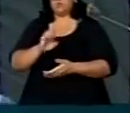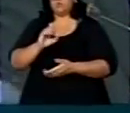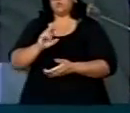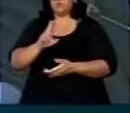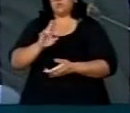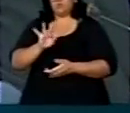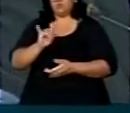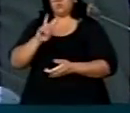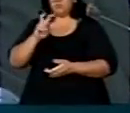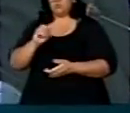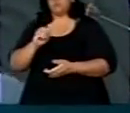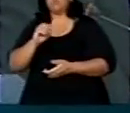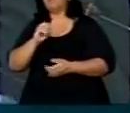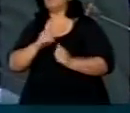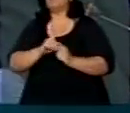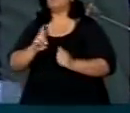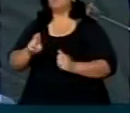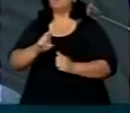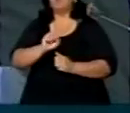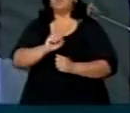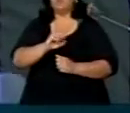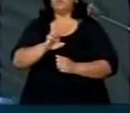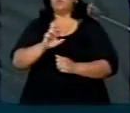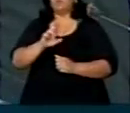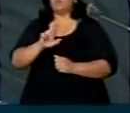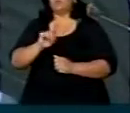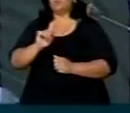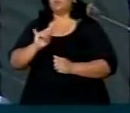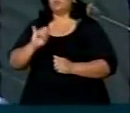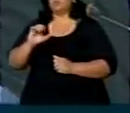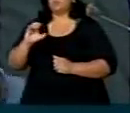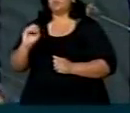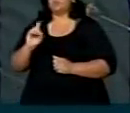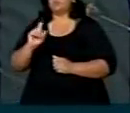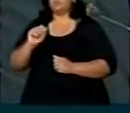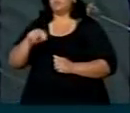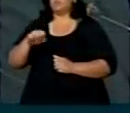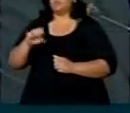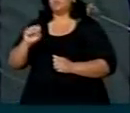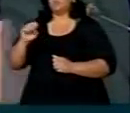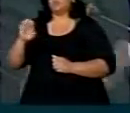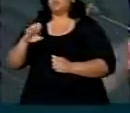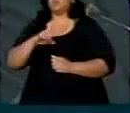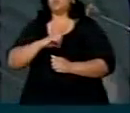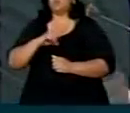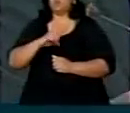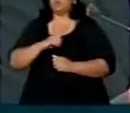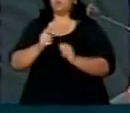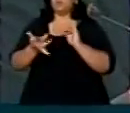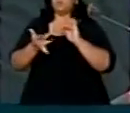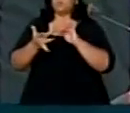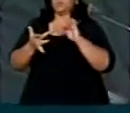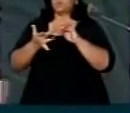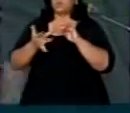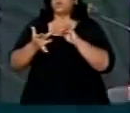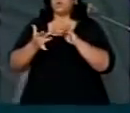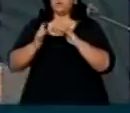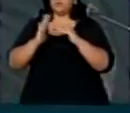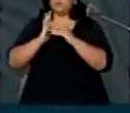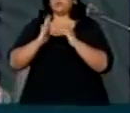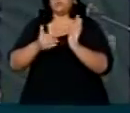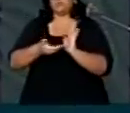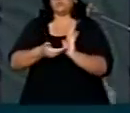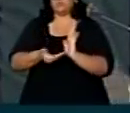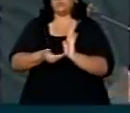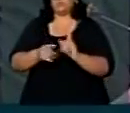por longos e longos anos teve uma convivência estreita no Senado e na Câmara, como